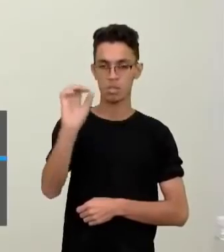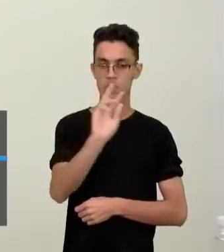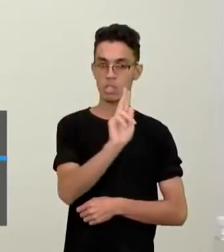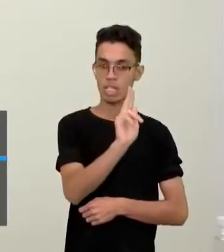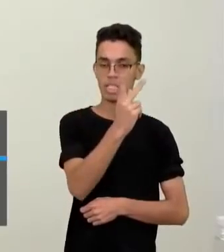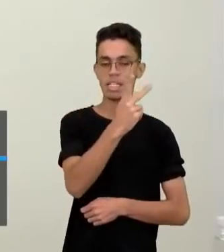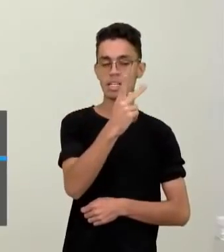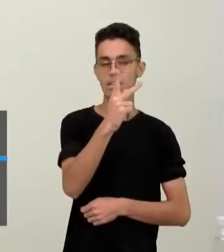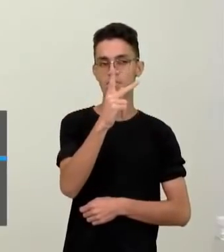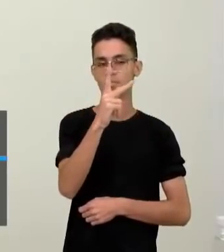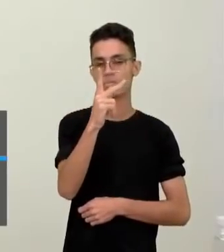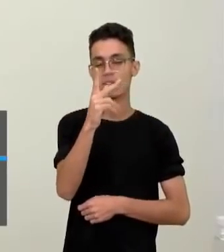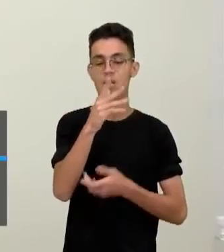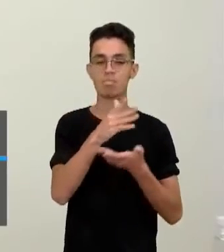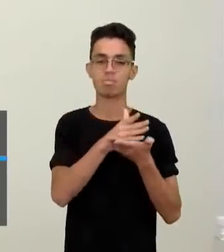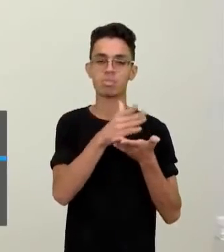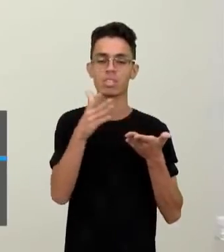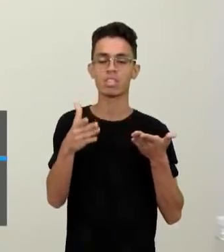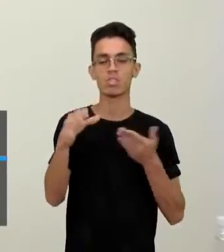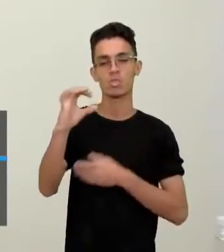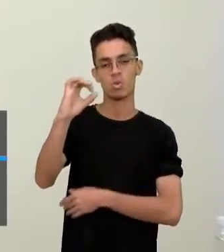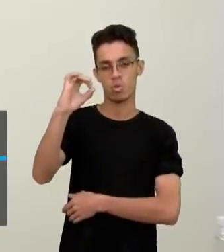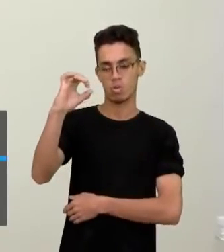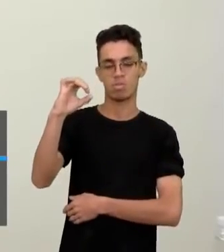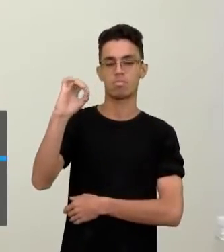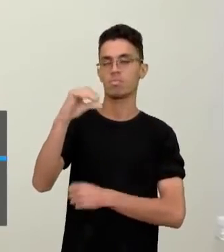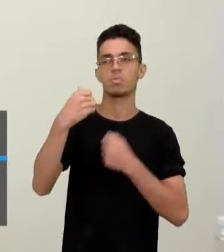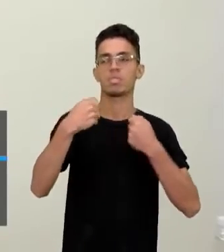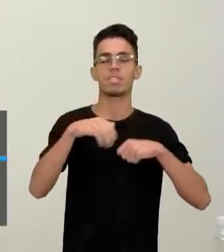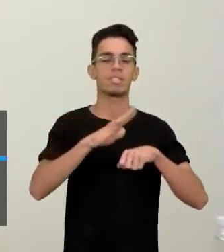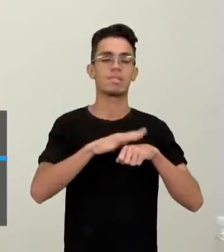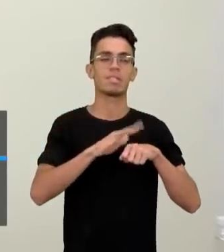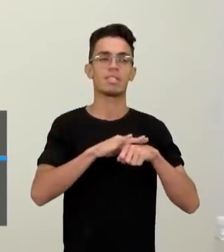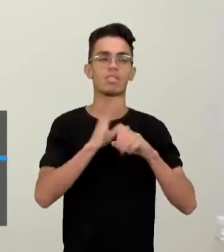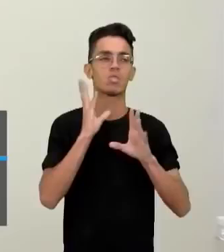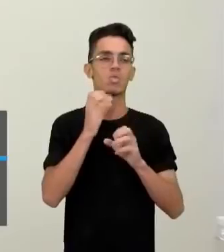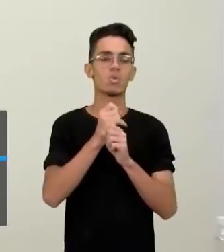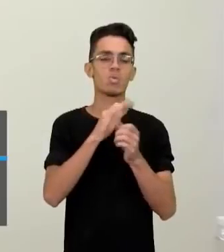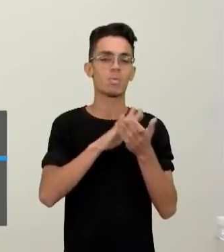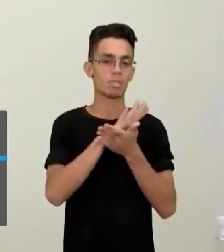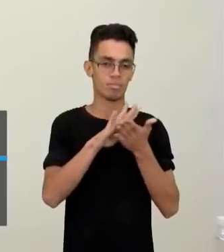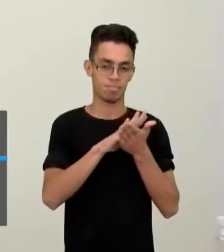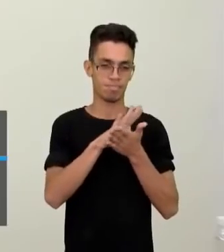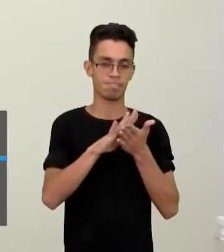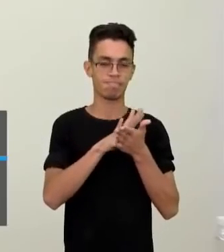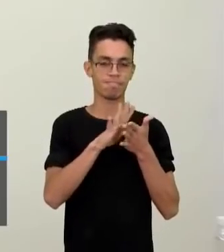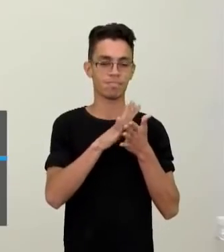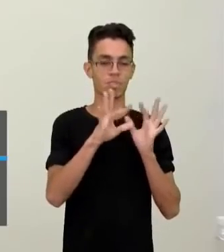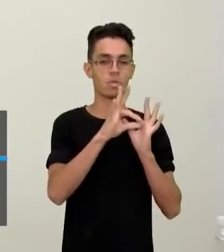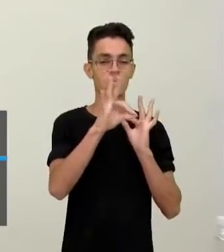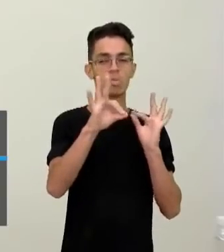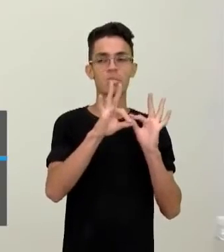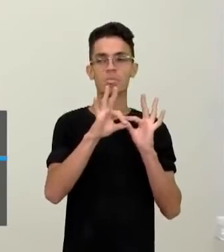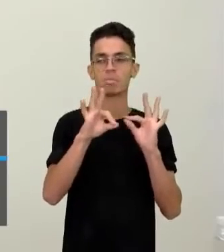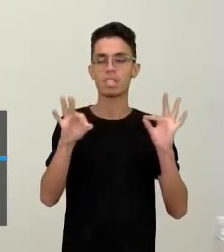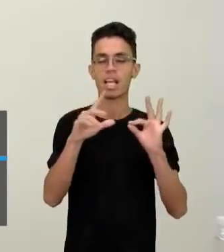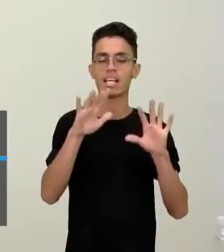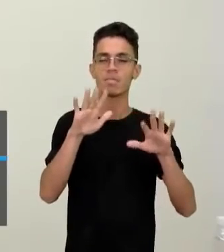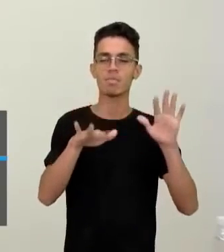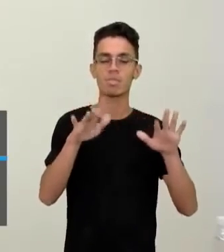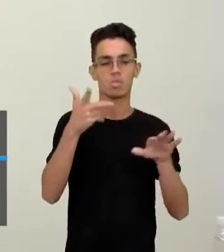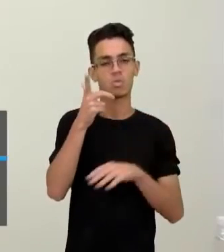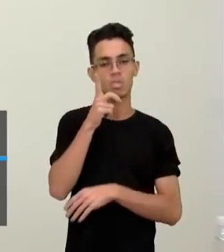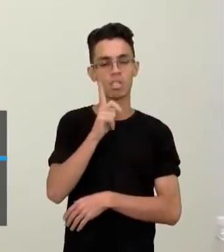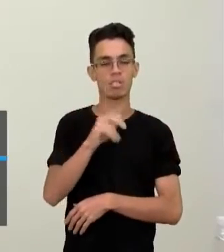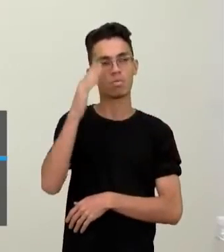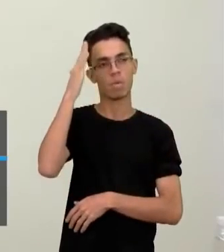a metade seria do oxigênio, sem precisar fazer nenhum cálculo. Então, as proporcionalidades, elas são assim. Às vezes a gente consegue